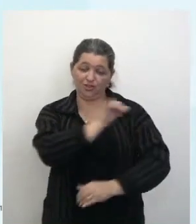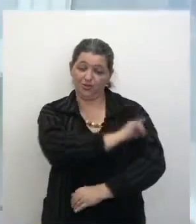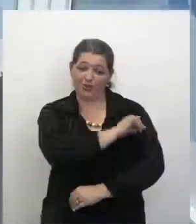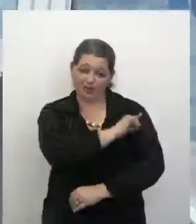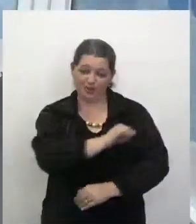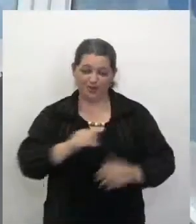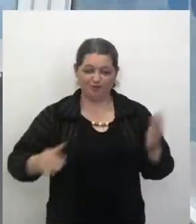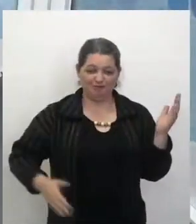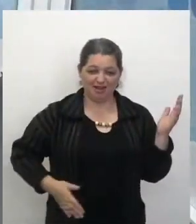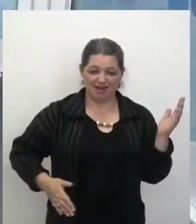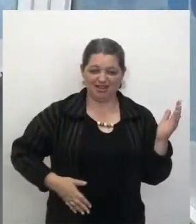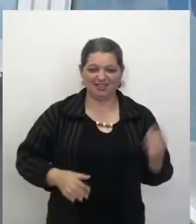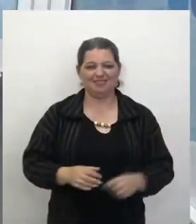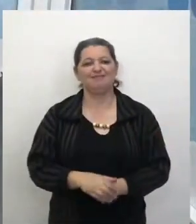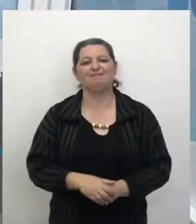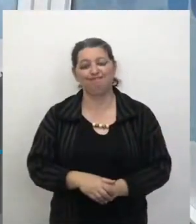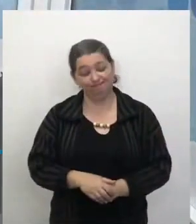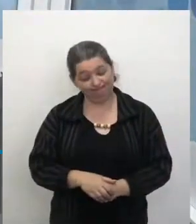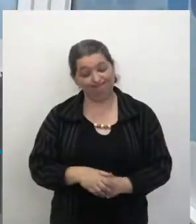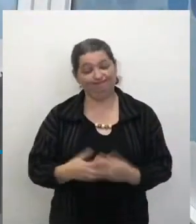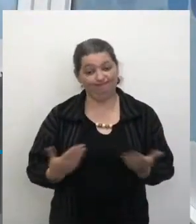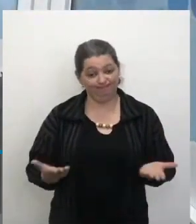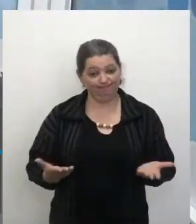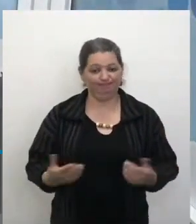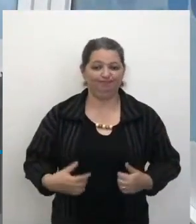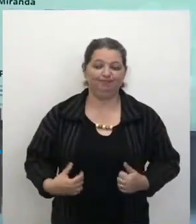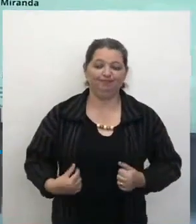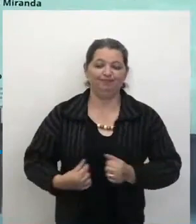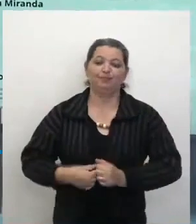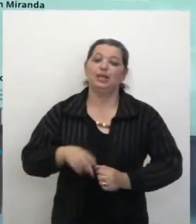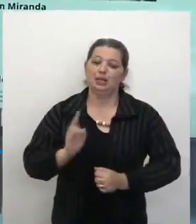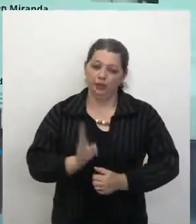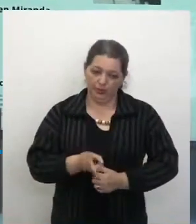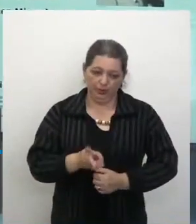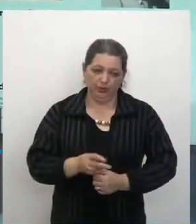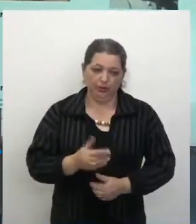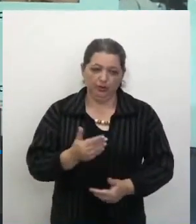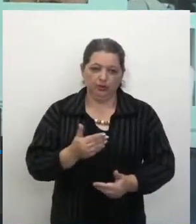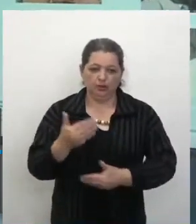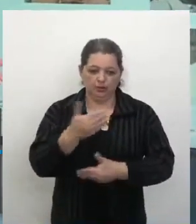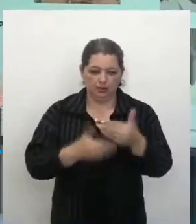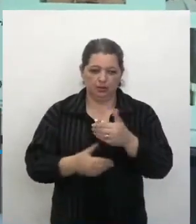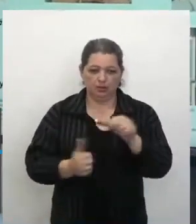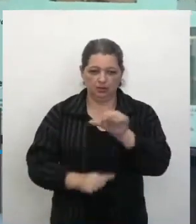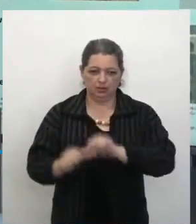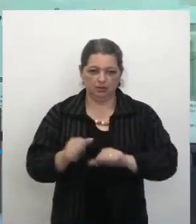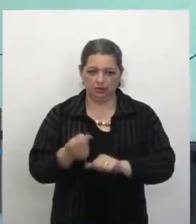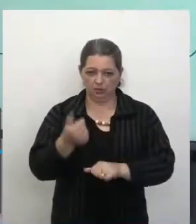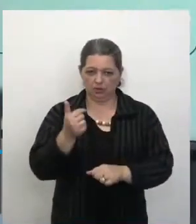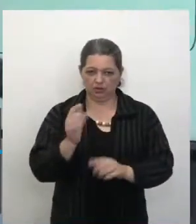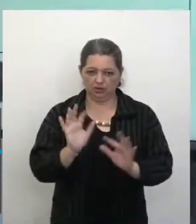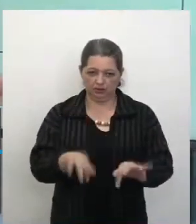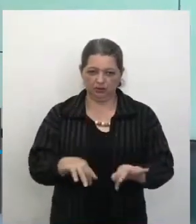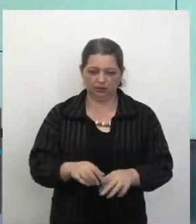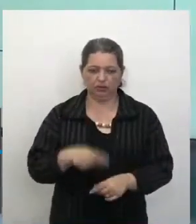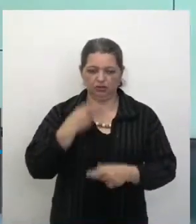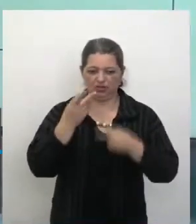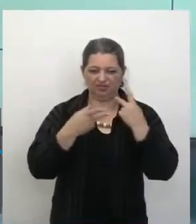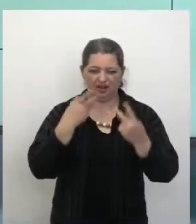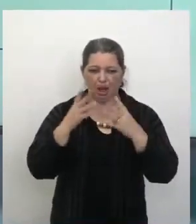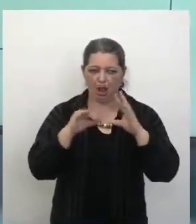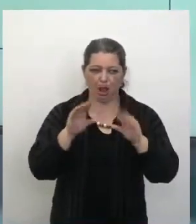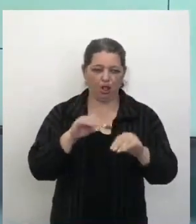malandro Pois é mas vamos continuar aqui vamos trocar o slide aula daqui a pouco tá acabando eu acho que eu falo demais